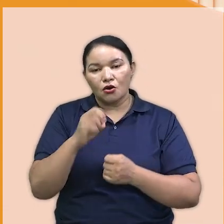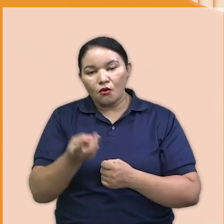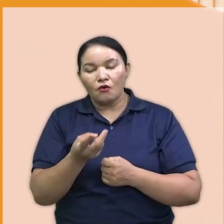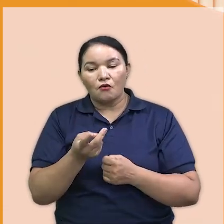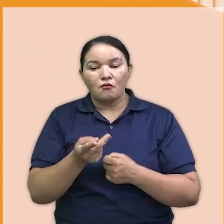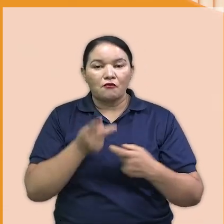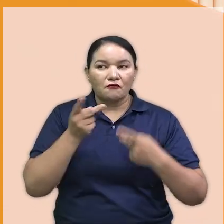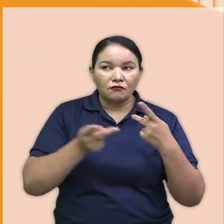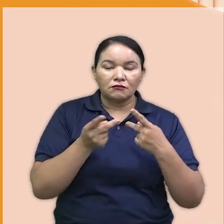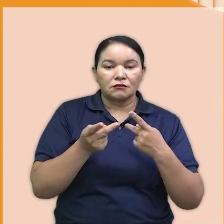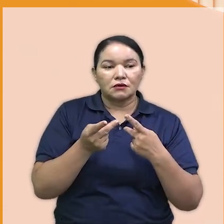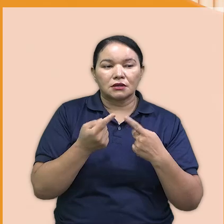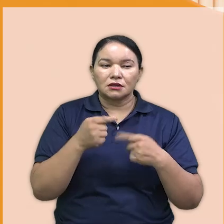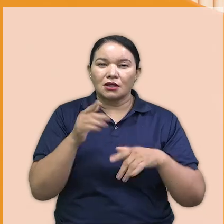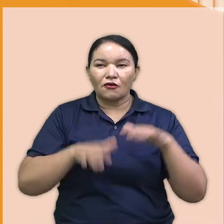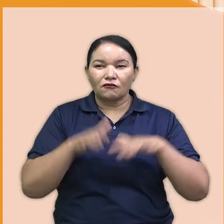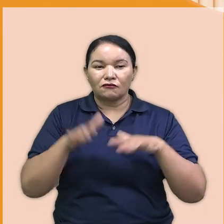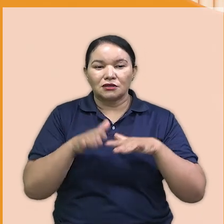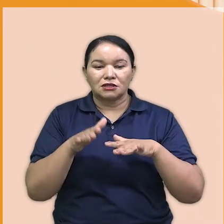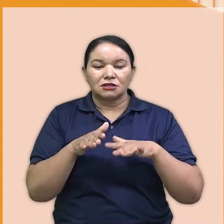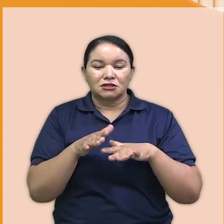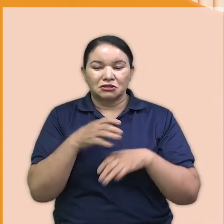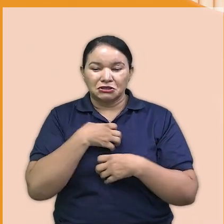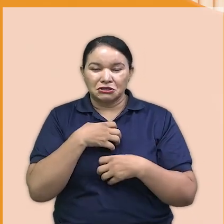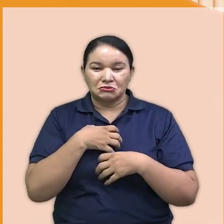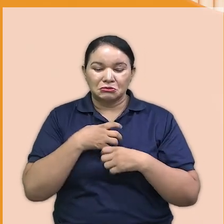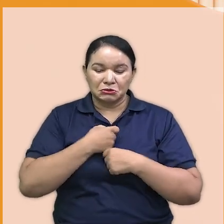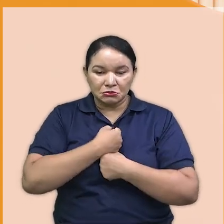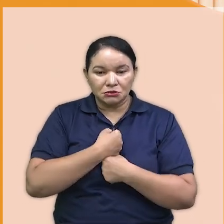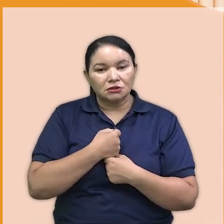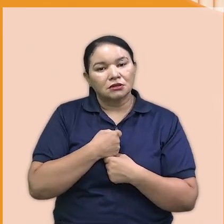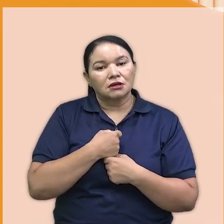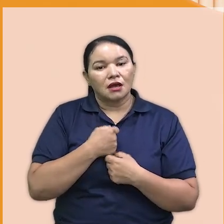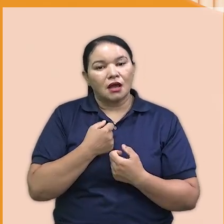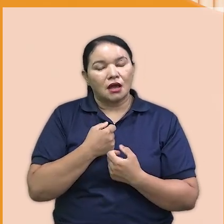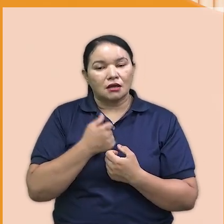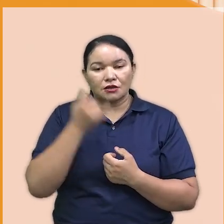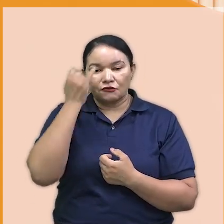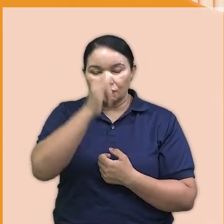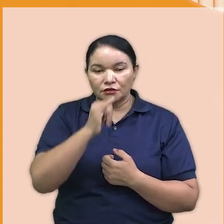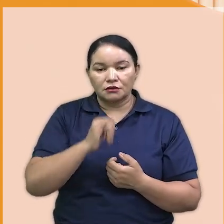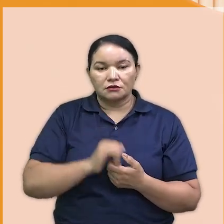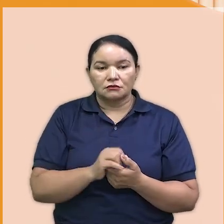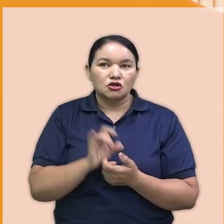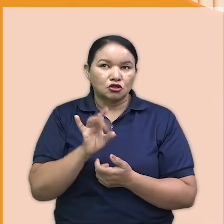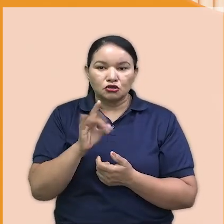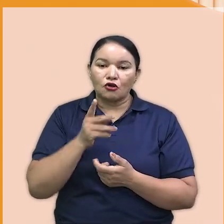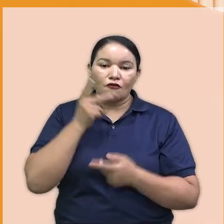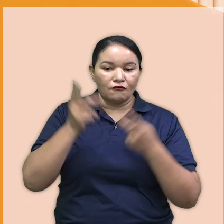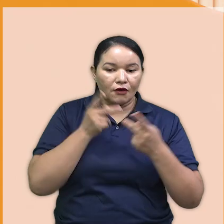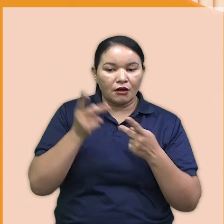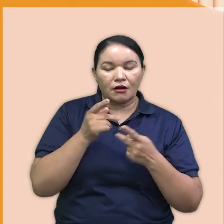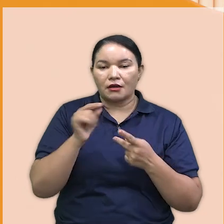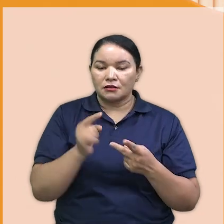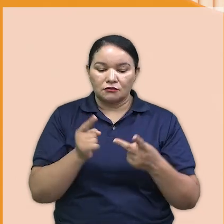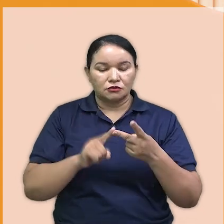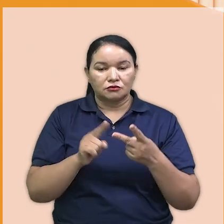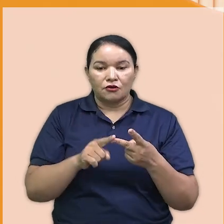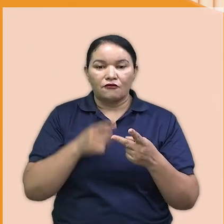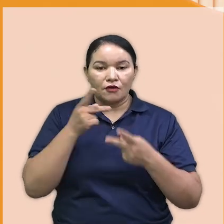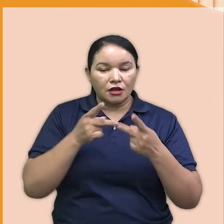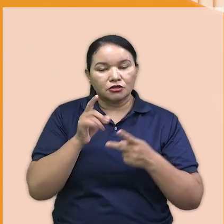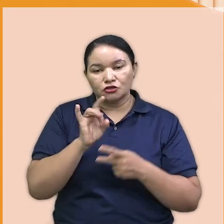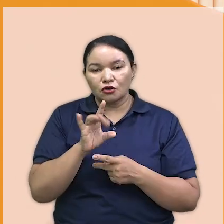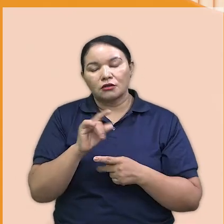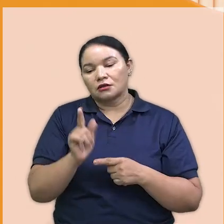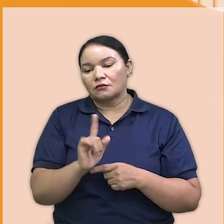ela não está magoando a outra pessoa? E, ao mesmo tempo, não só dizer que eu não sou racista, mas aprender